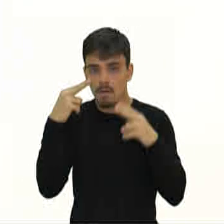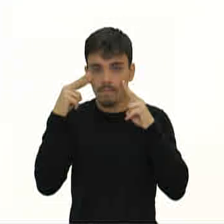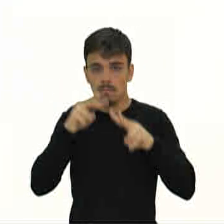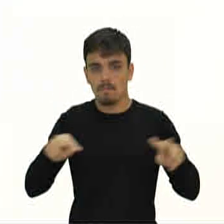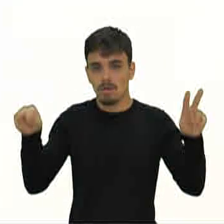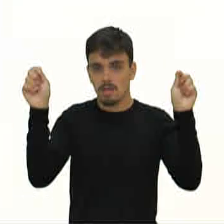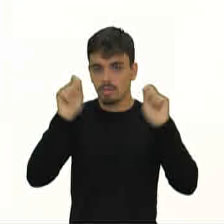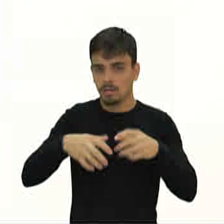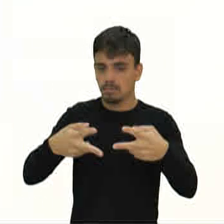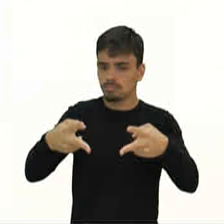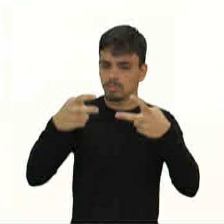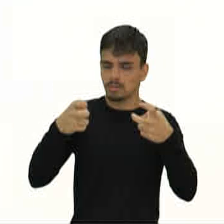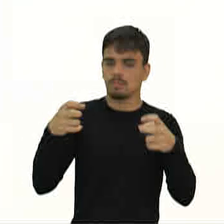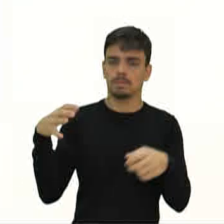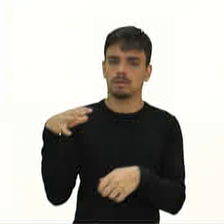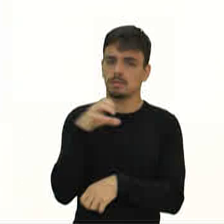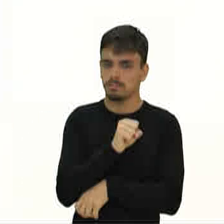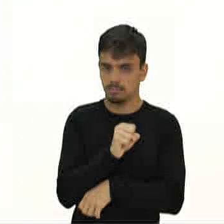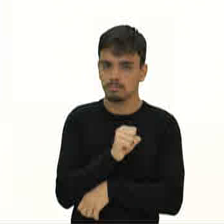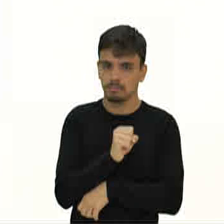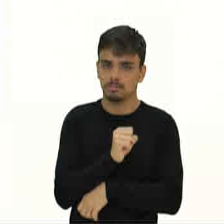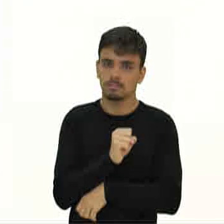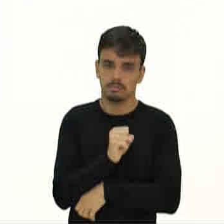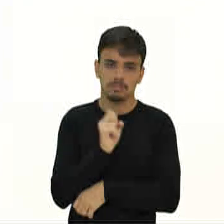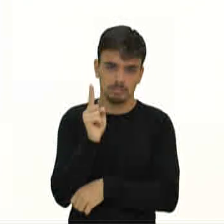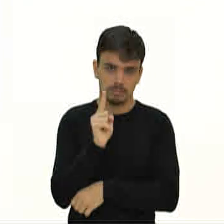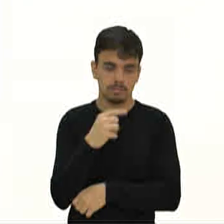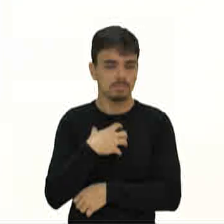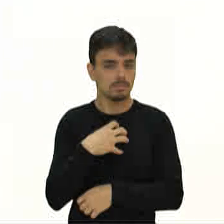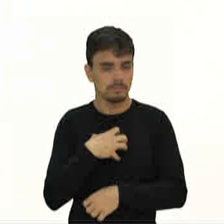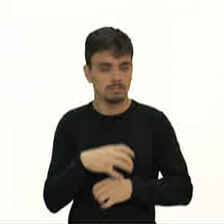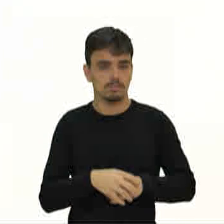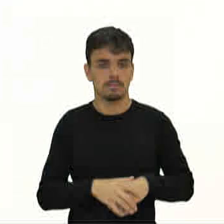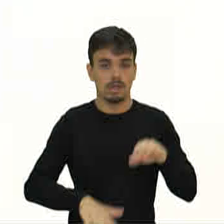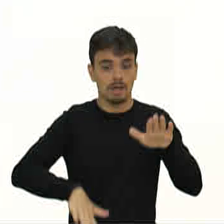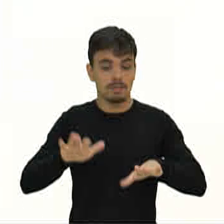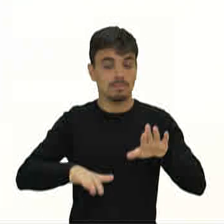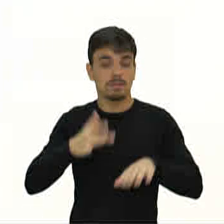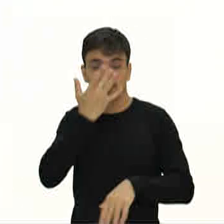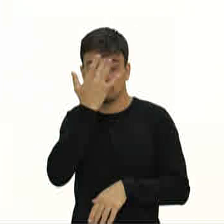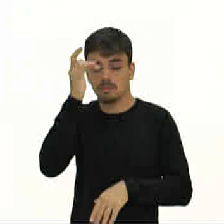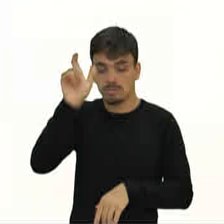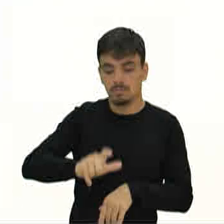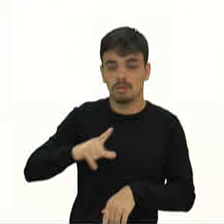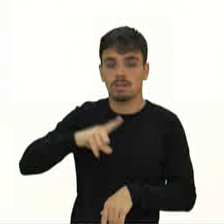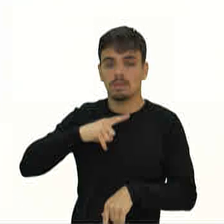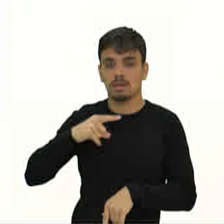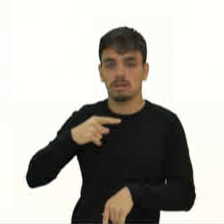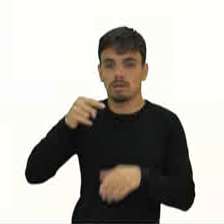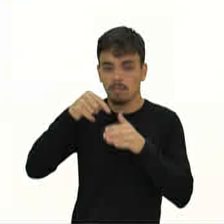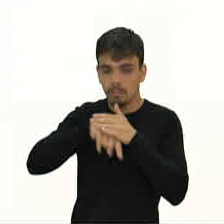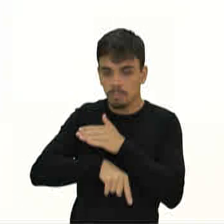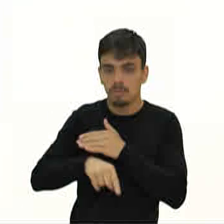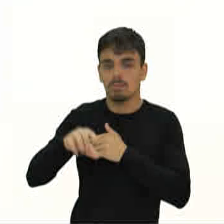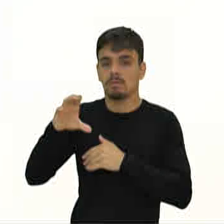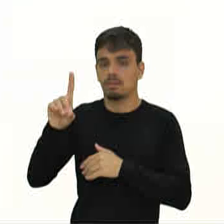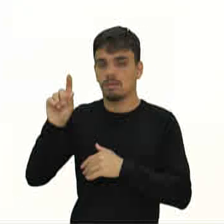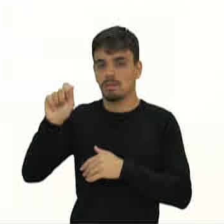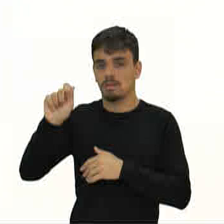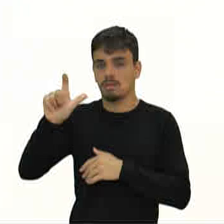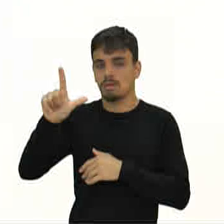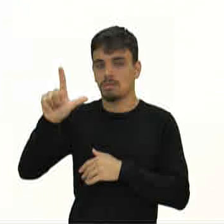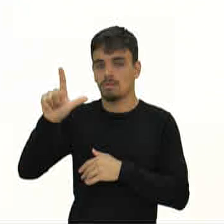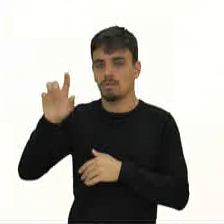conseguir distinguir de maneira mais hábil esse componente. Pessoas que têm um certo grau de daltonismo vão ter